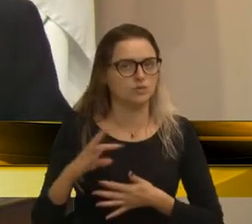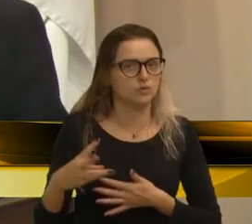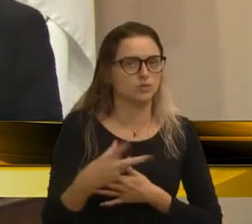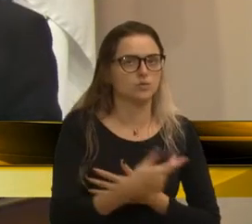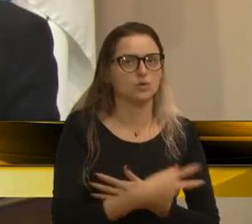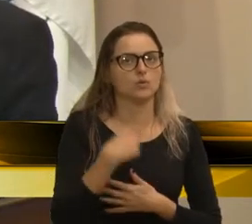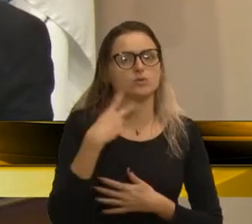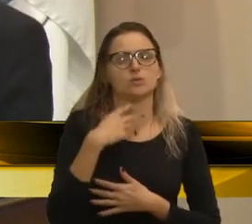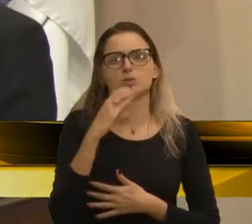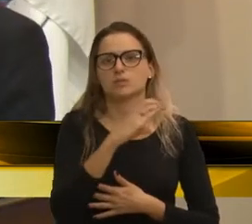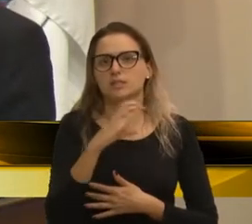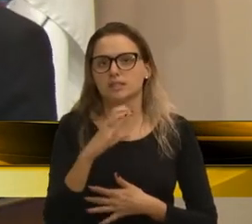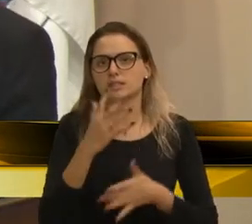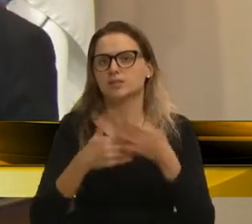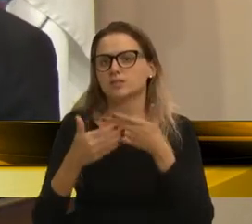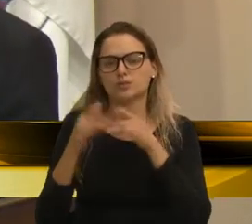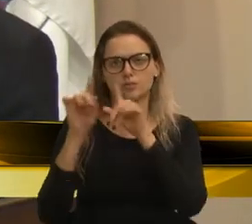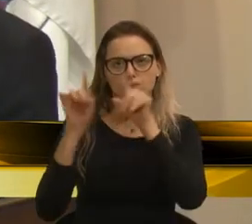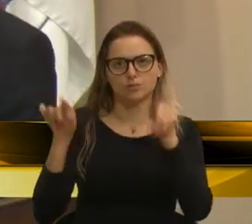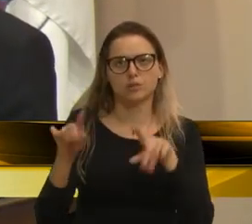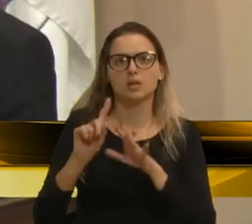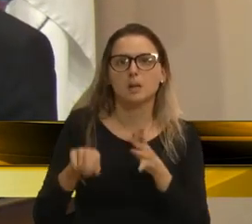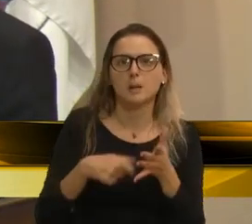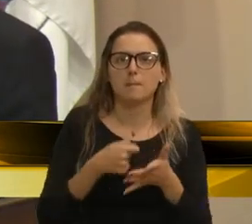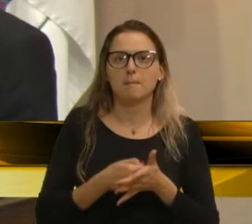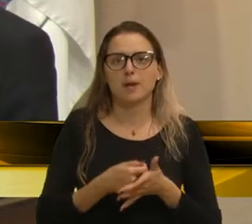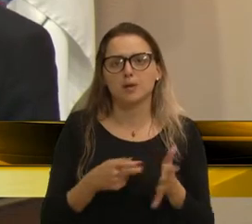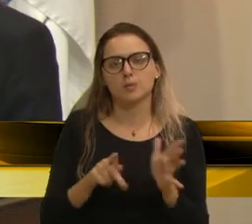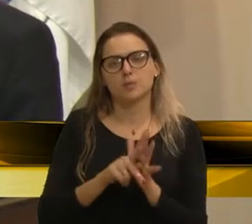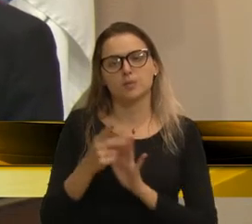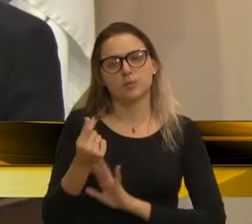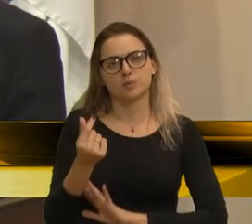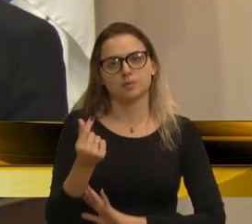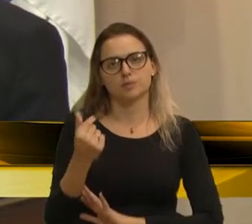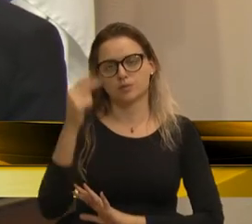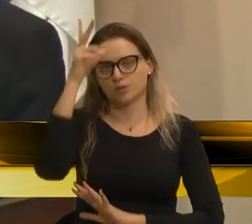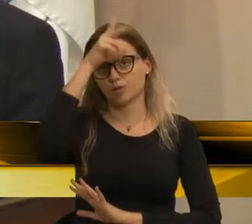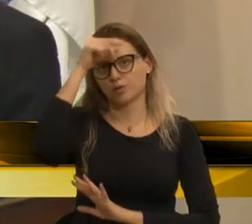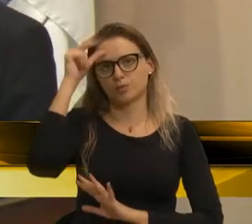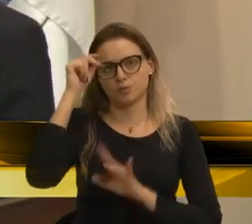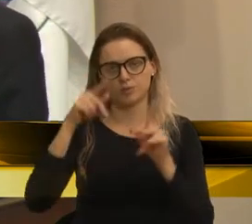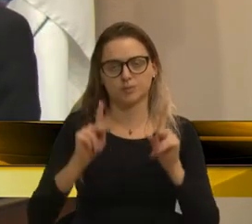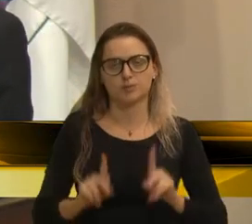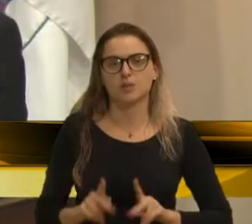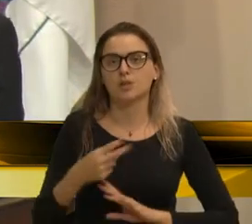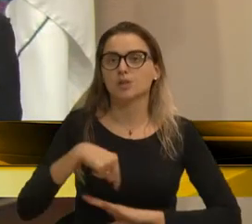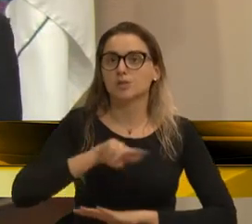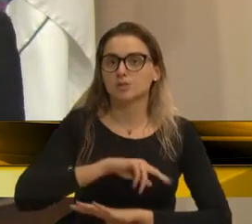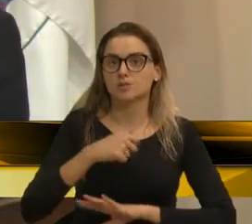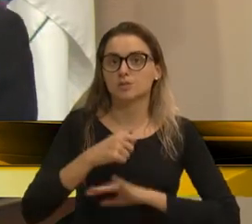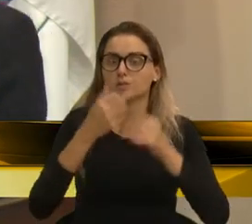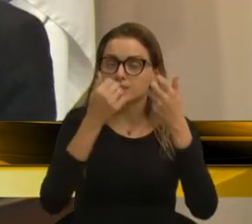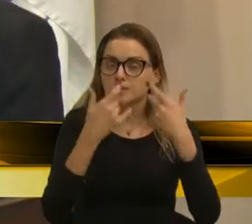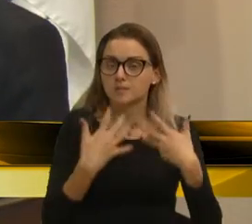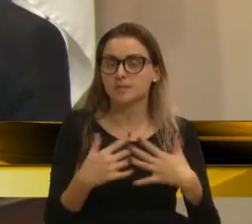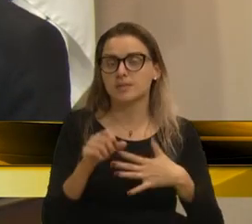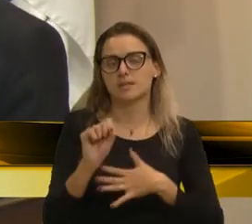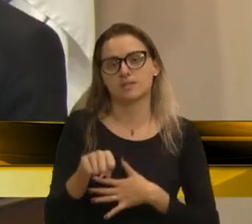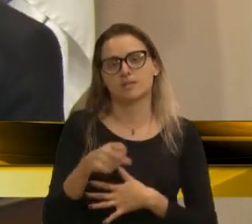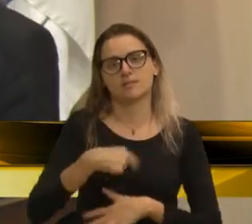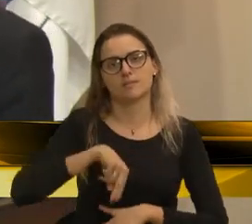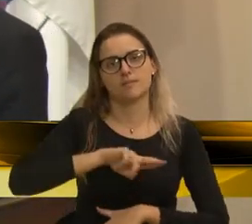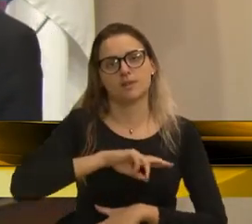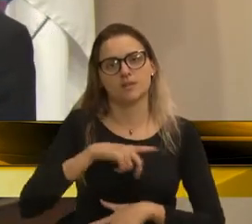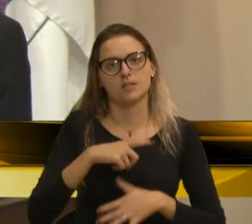dos servidores, de todo mundo, é pago pelo dinheiro da população. Então, nós temos que dar explicações, sim. E nós, vereadores, temos essa